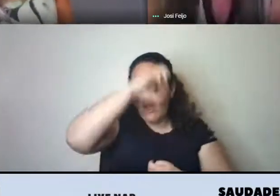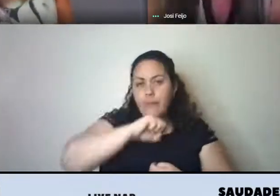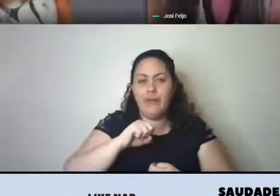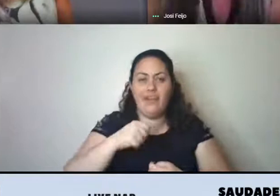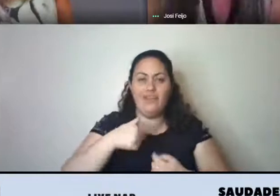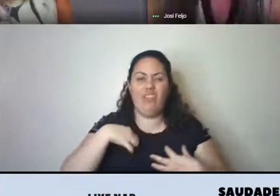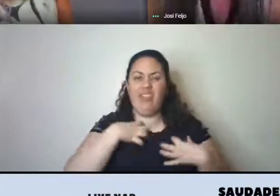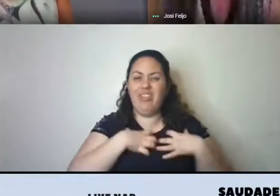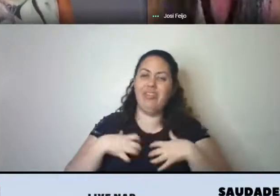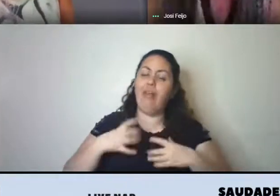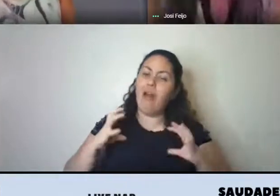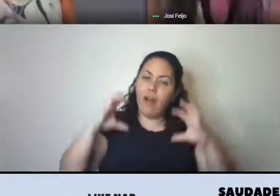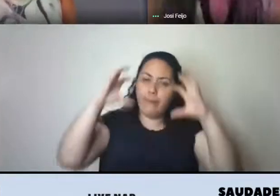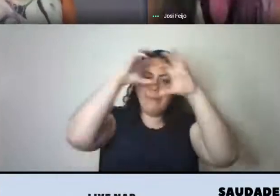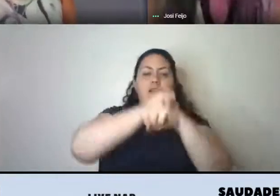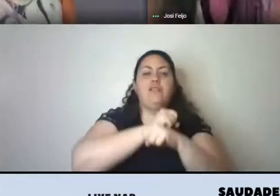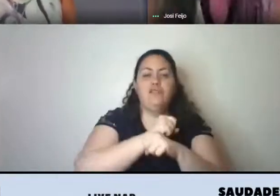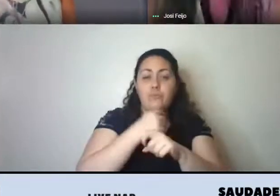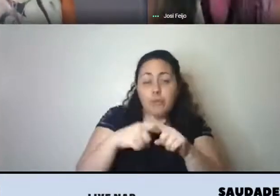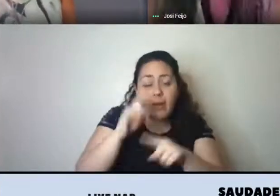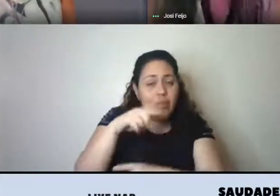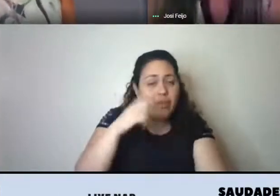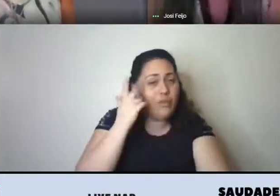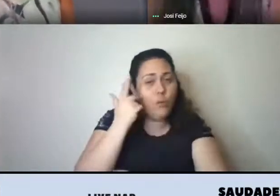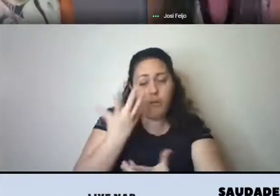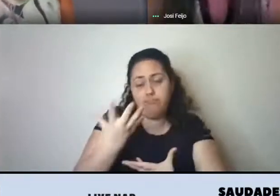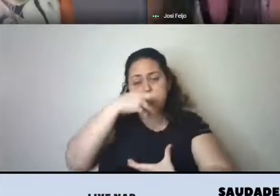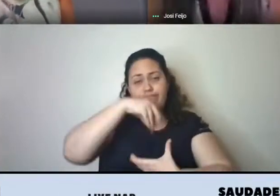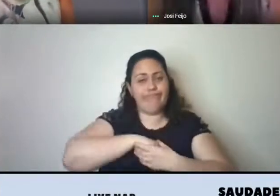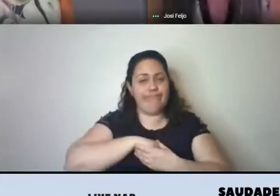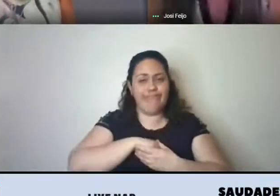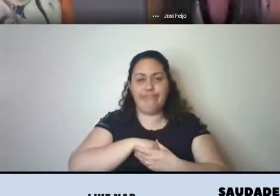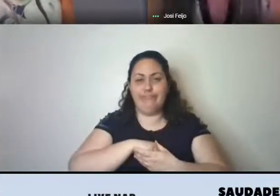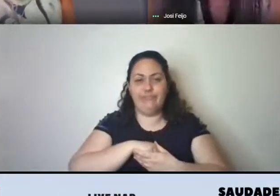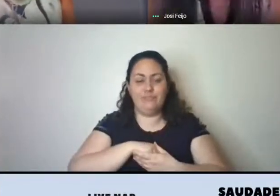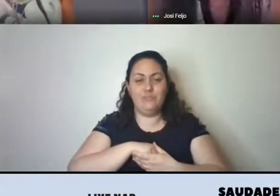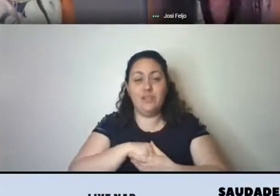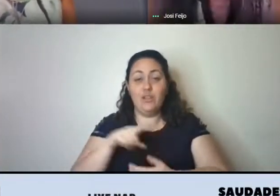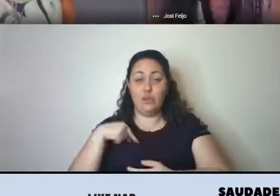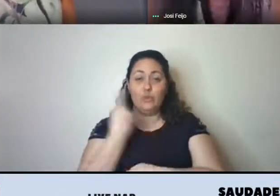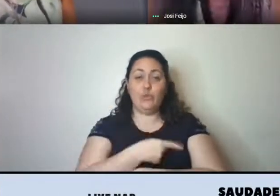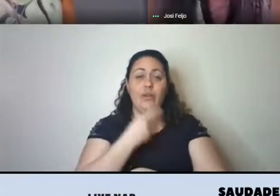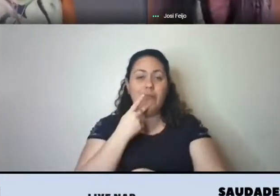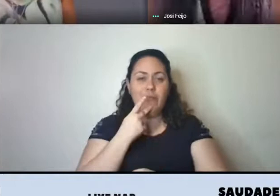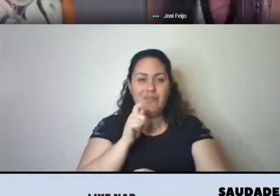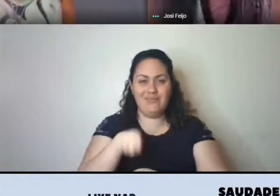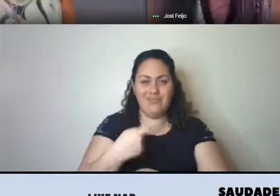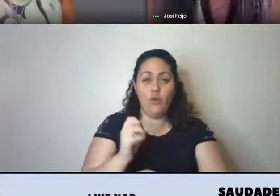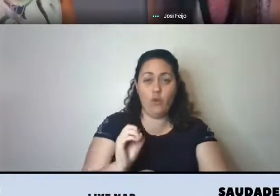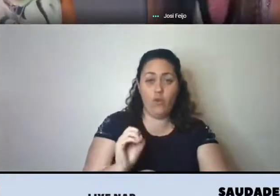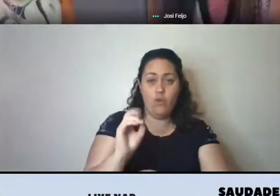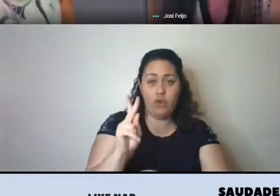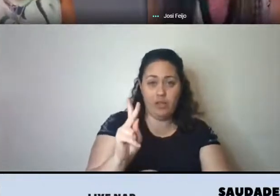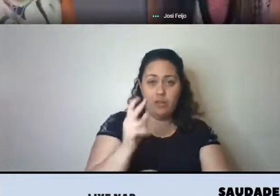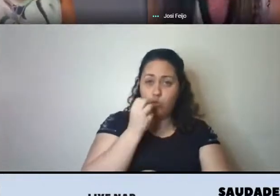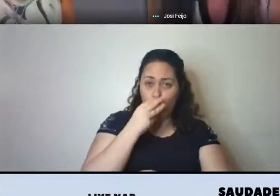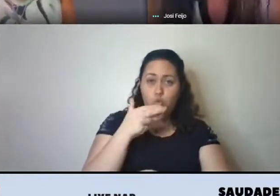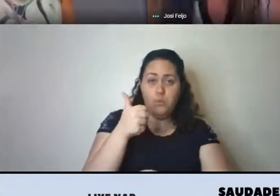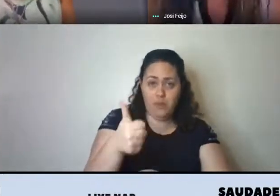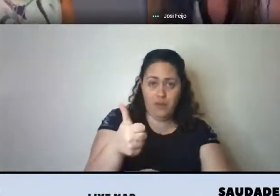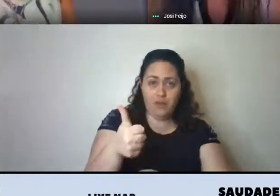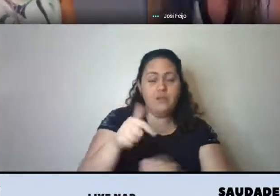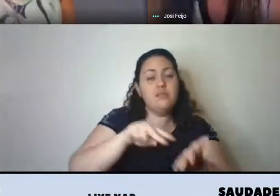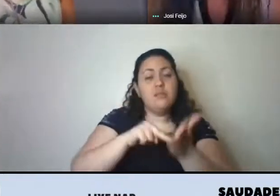na vida toda do sujeito. Então, assim, quando a gente diz e tá tudo bem, é na ideia de que é inato, né, do ser